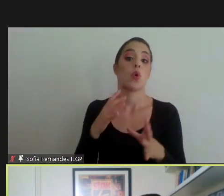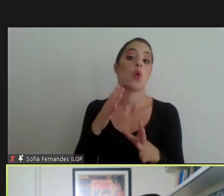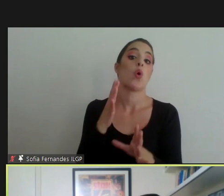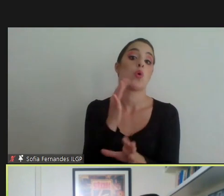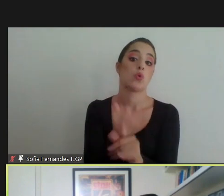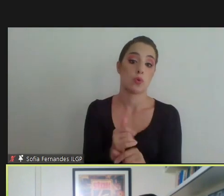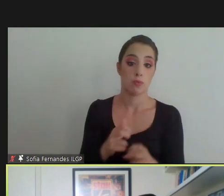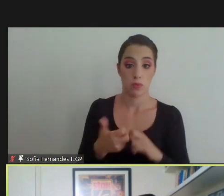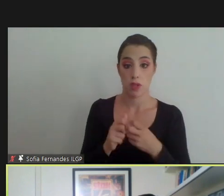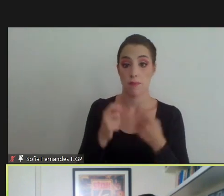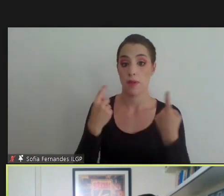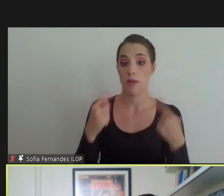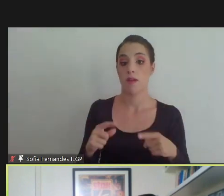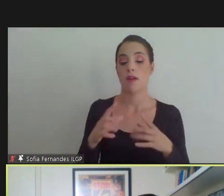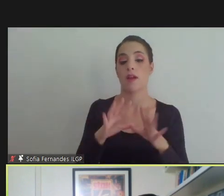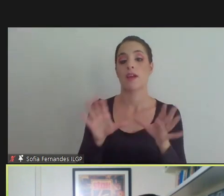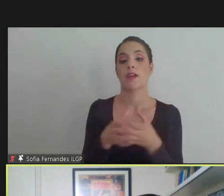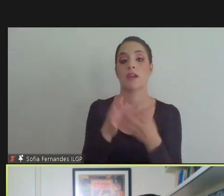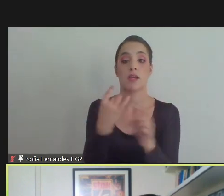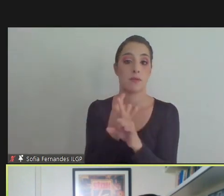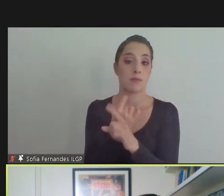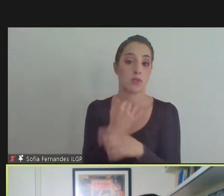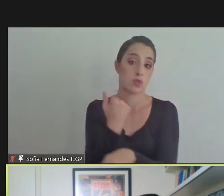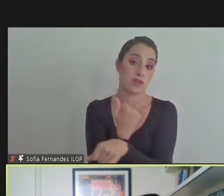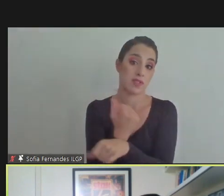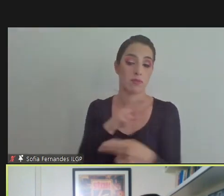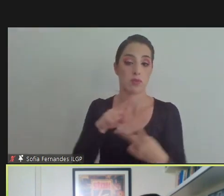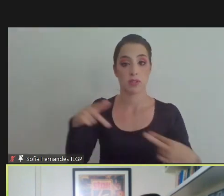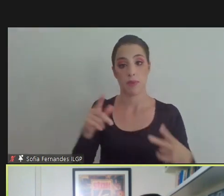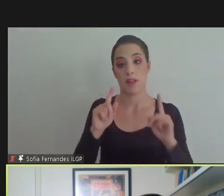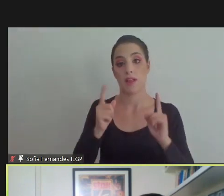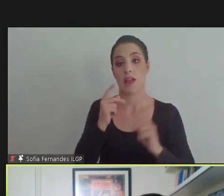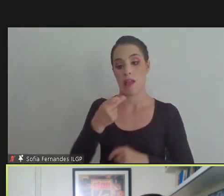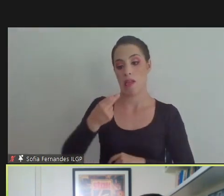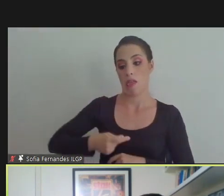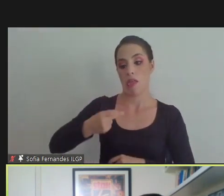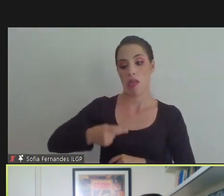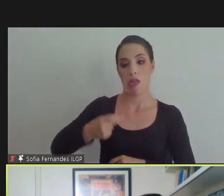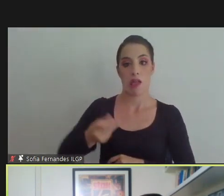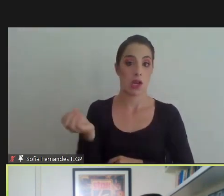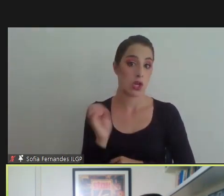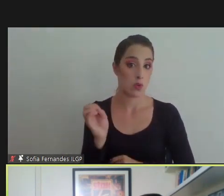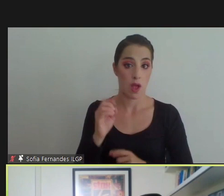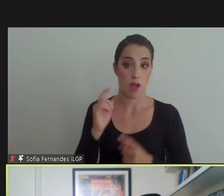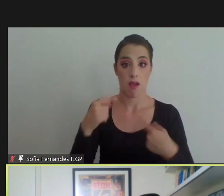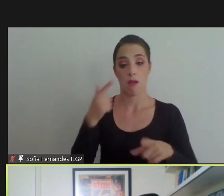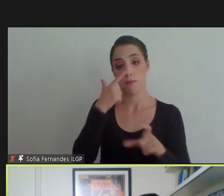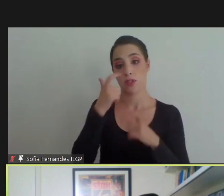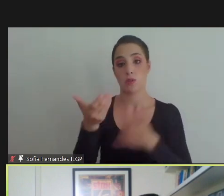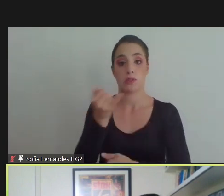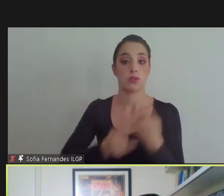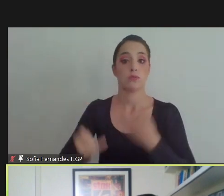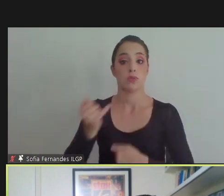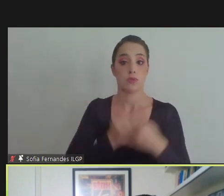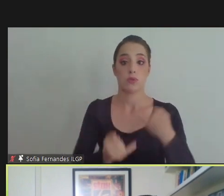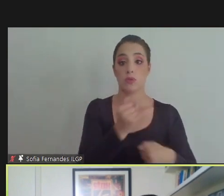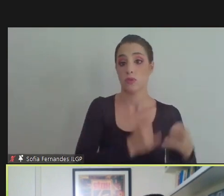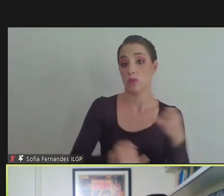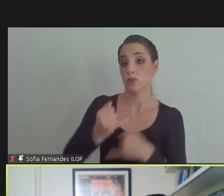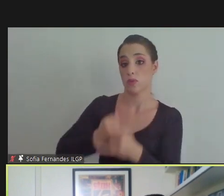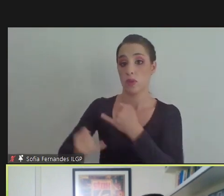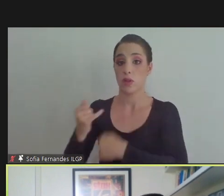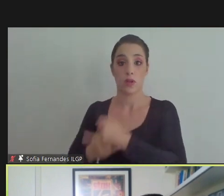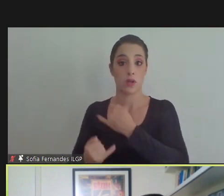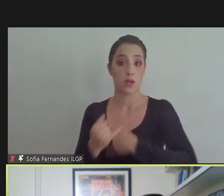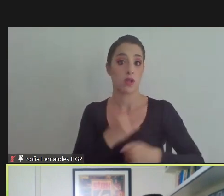associado à rotatividade de equipes no serviço municipal. Você tem poucos servidores estáveis, né? Tem muita gente que é de cargo comissionado, muda a gestão,